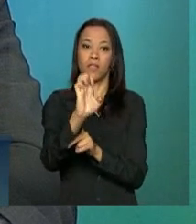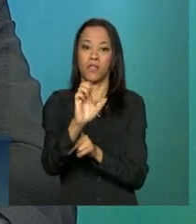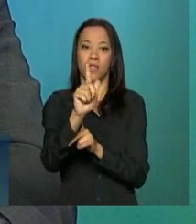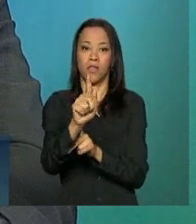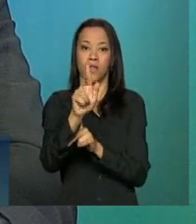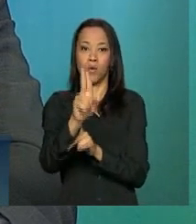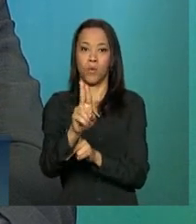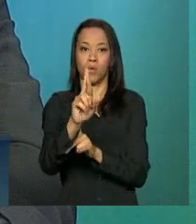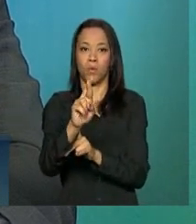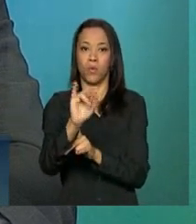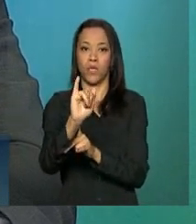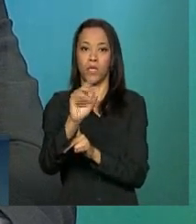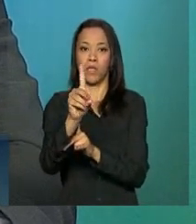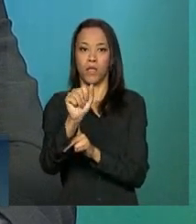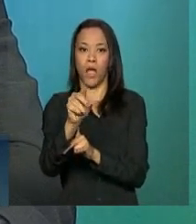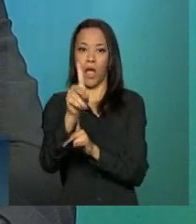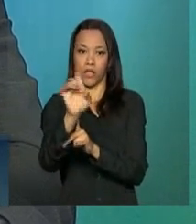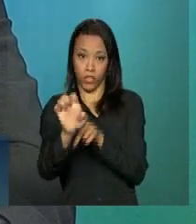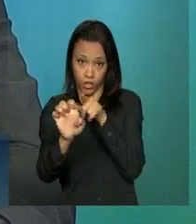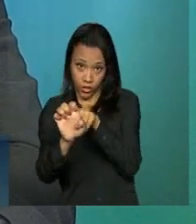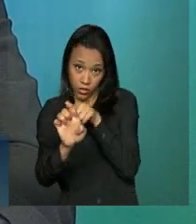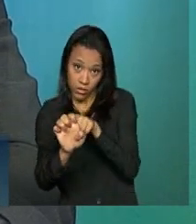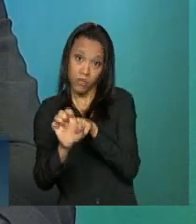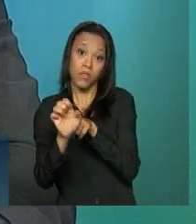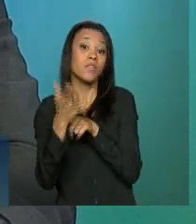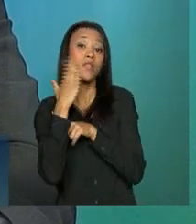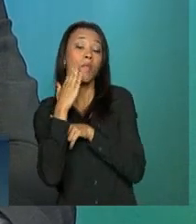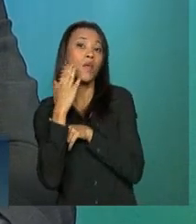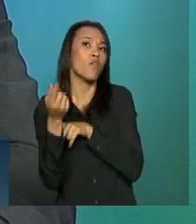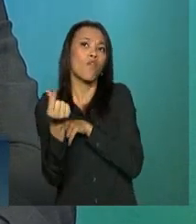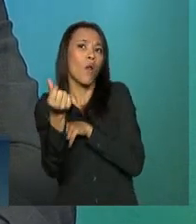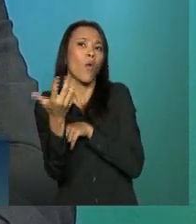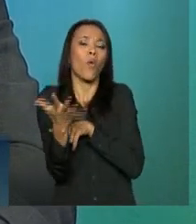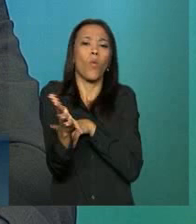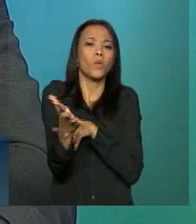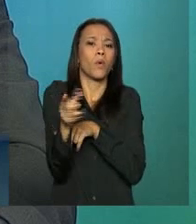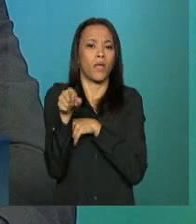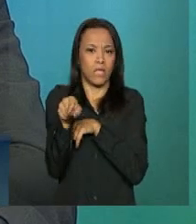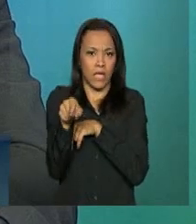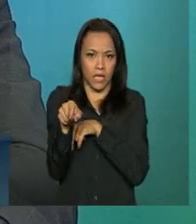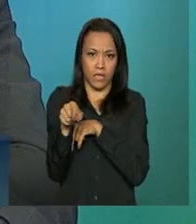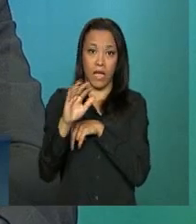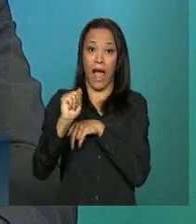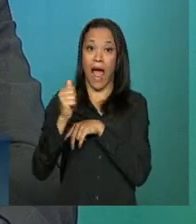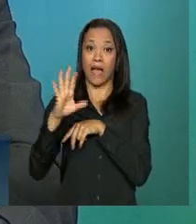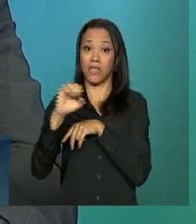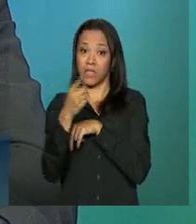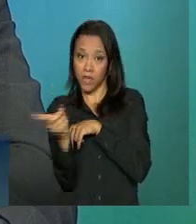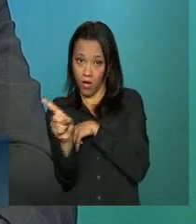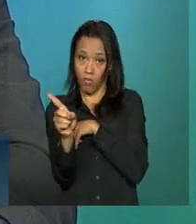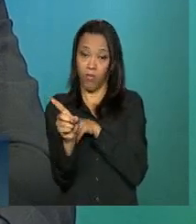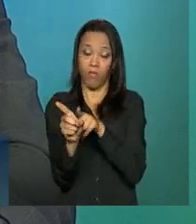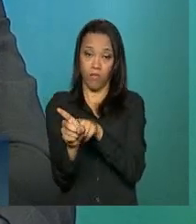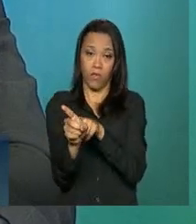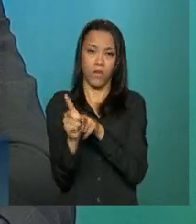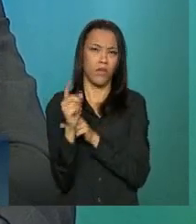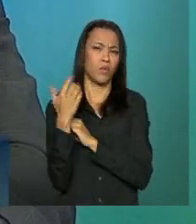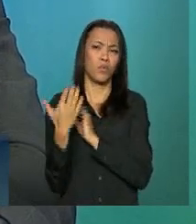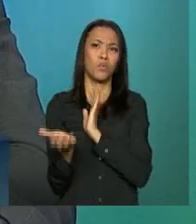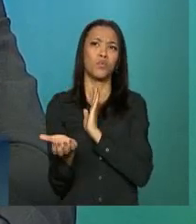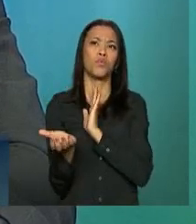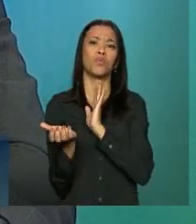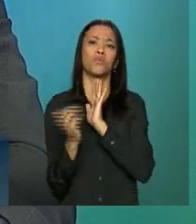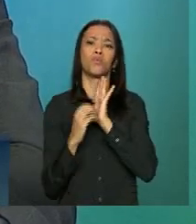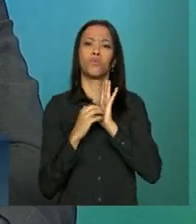do apetite para esse tipo de negócio, inclusive a própria resiliência do preço dessa ação nos últimos 6 meses,